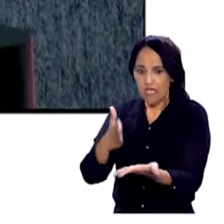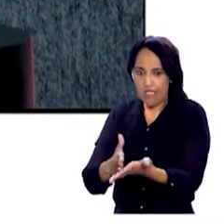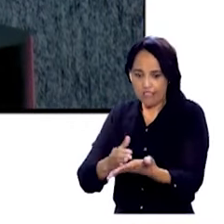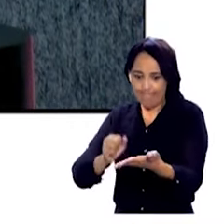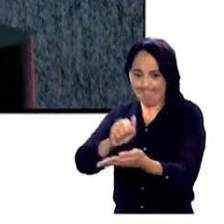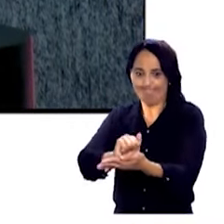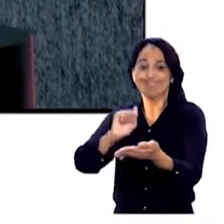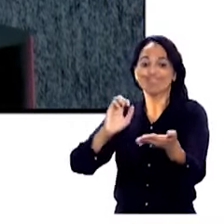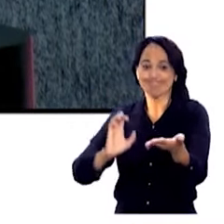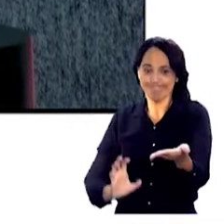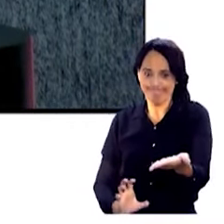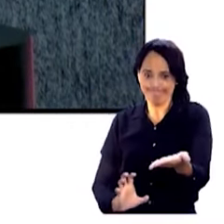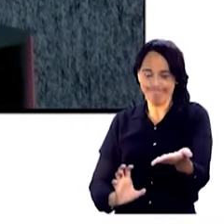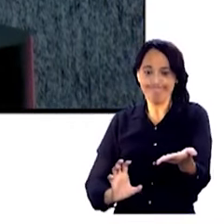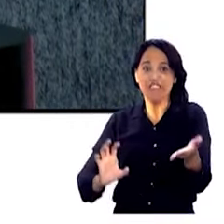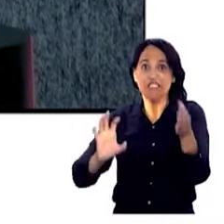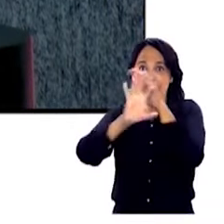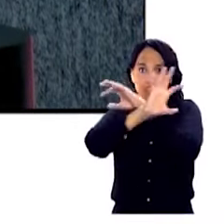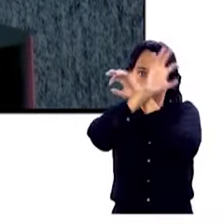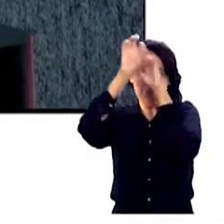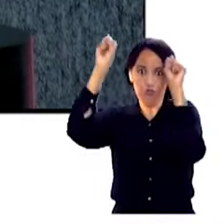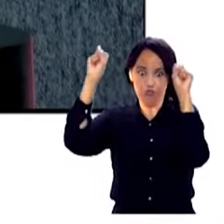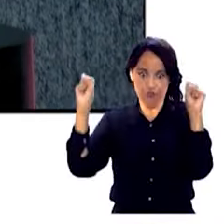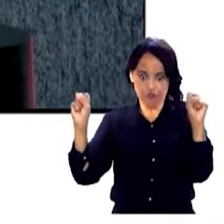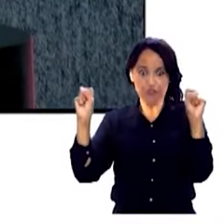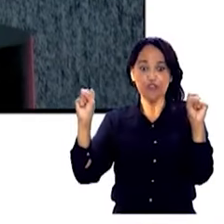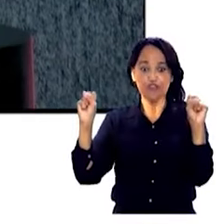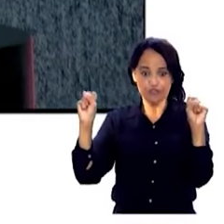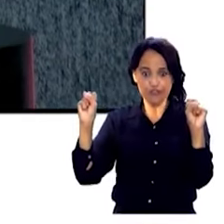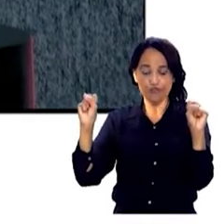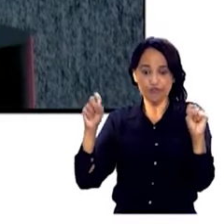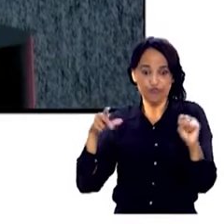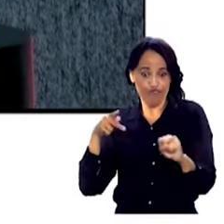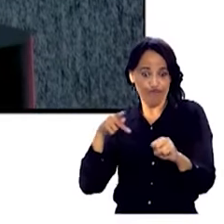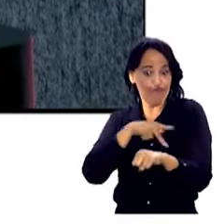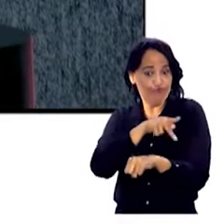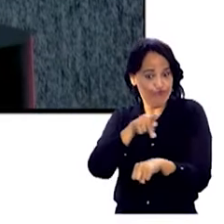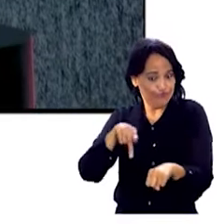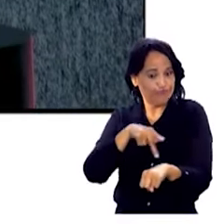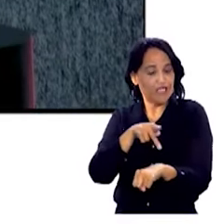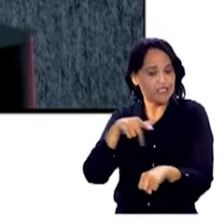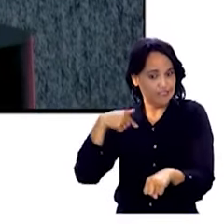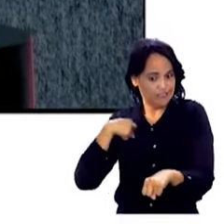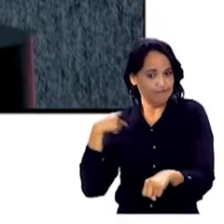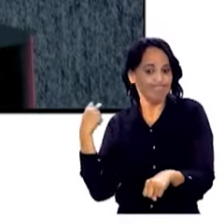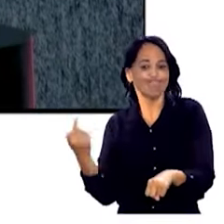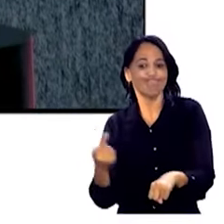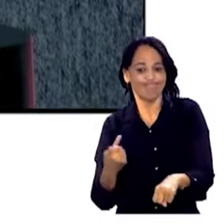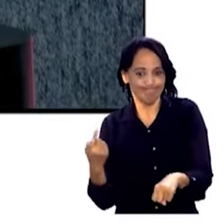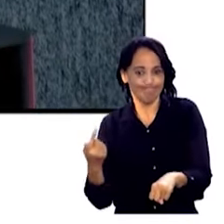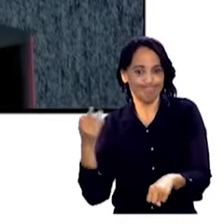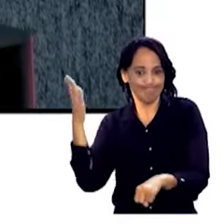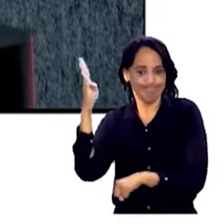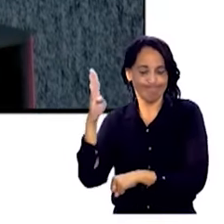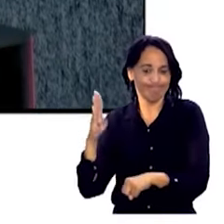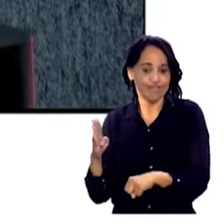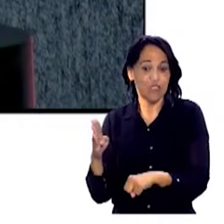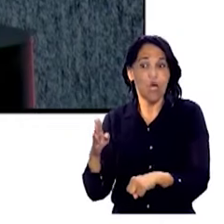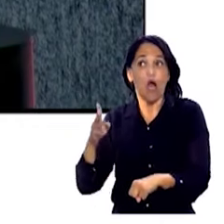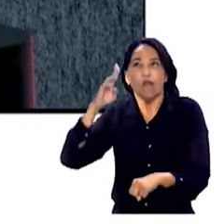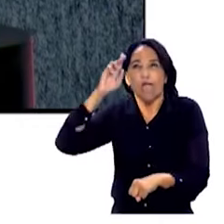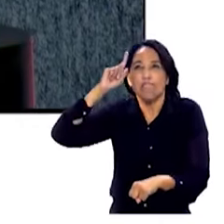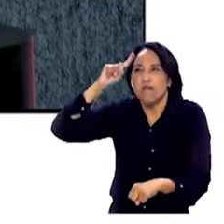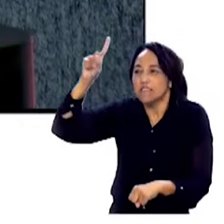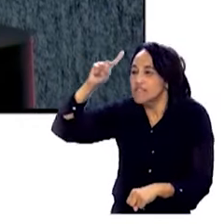e das cortes supremas em nosso país há pouco tempo atrás nós imaginávamos que tribunais de justiça e